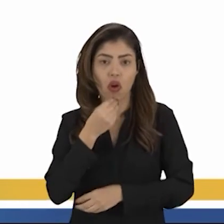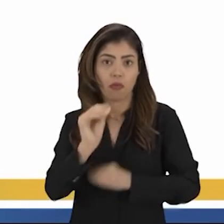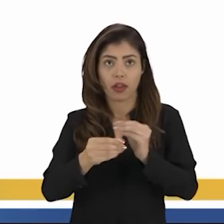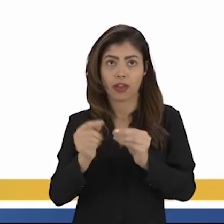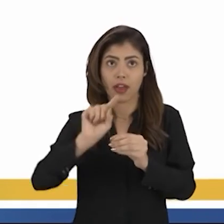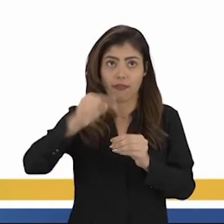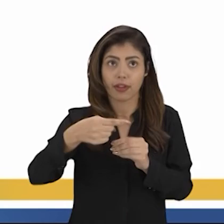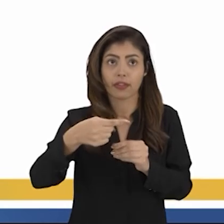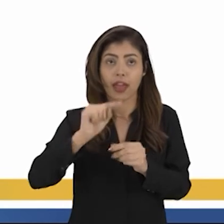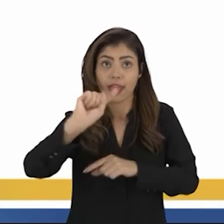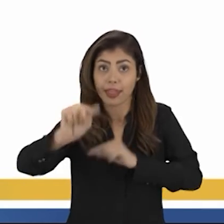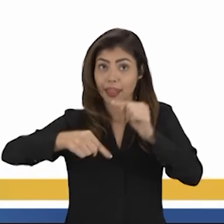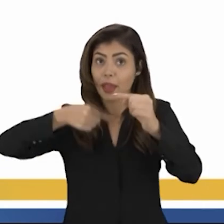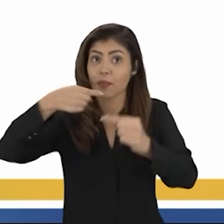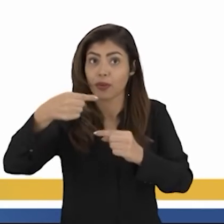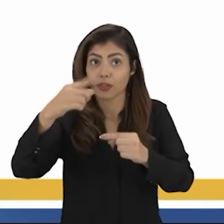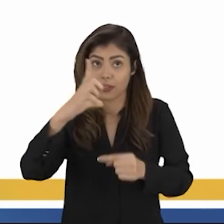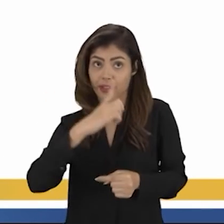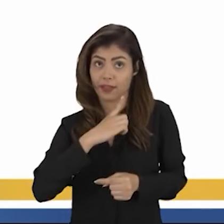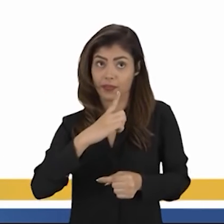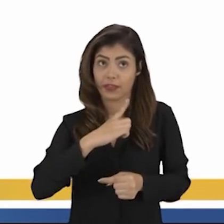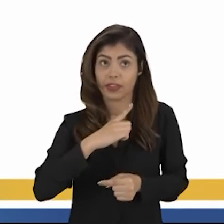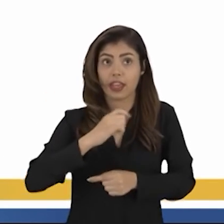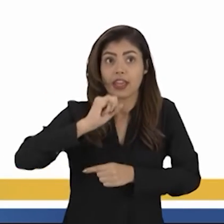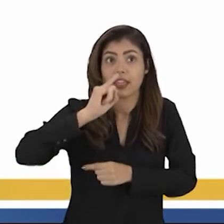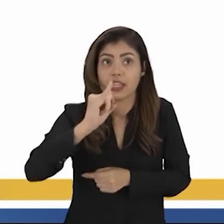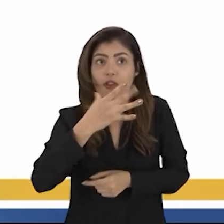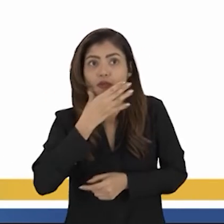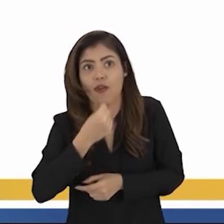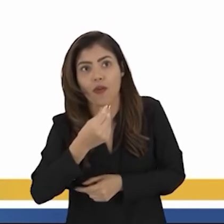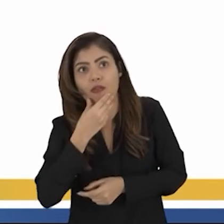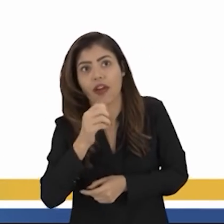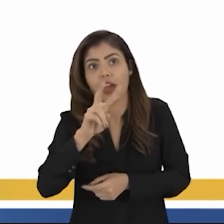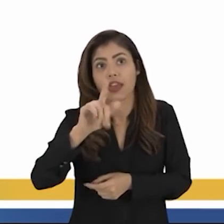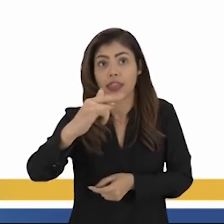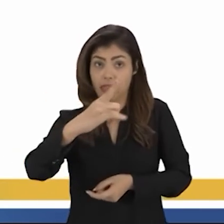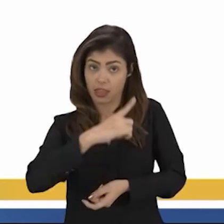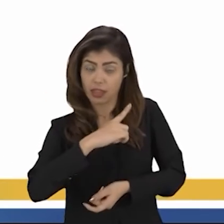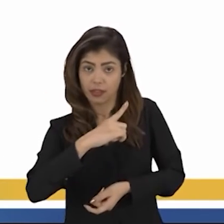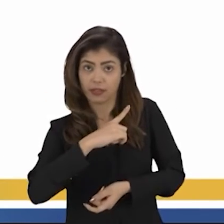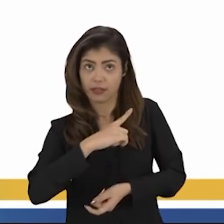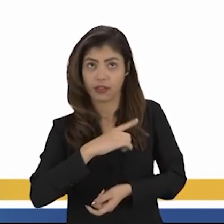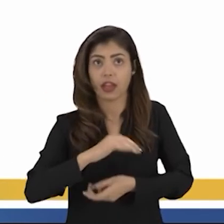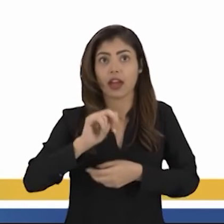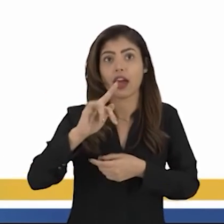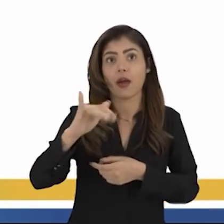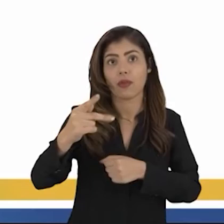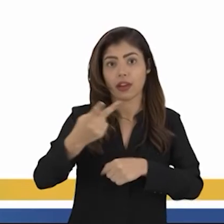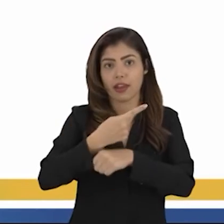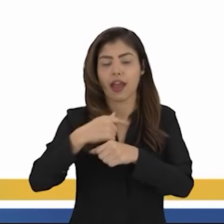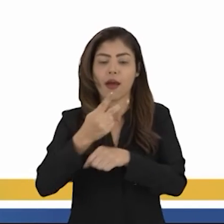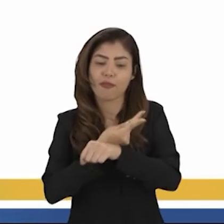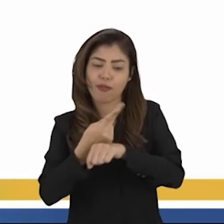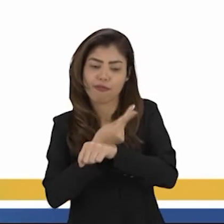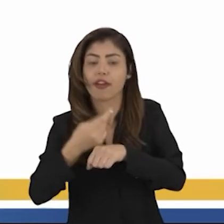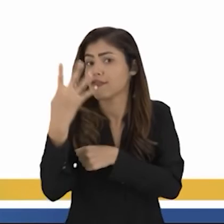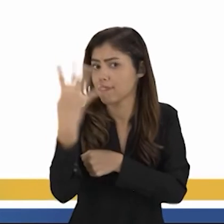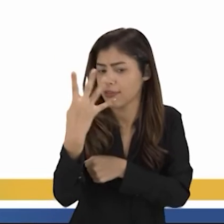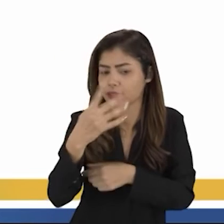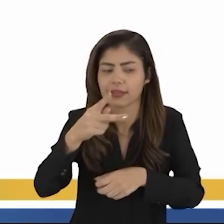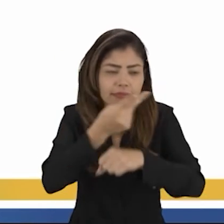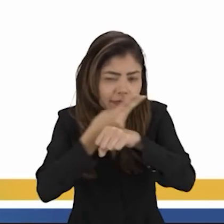homem, colocaria a vírgula depois do tem. Se o homem soubesse o valor que tem, a mulher andaria de 4 à sua